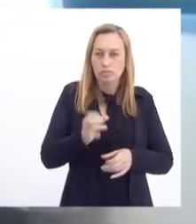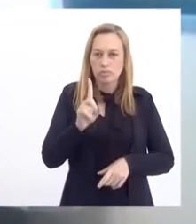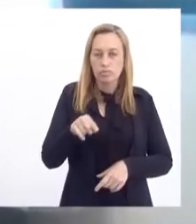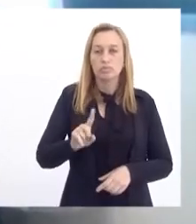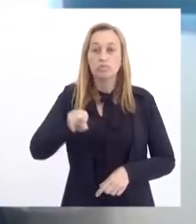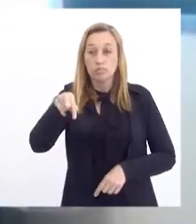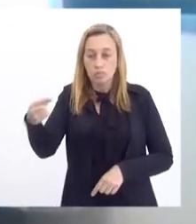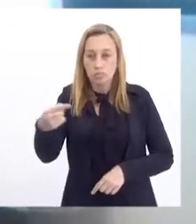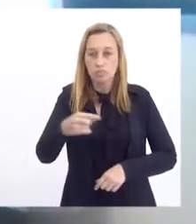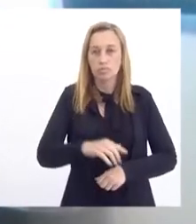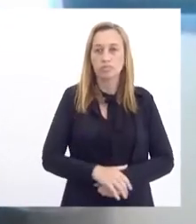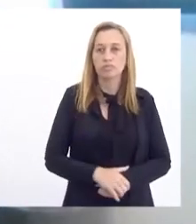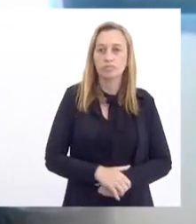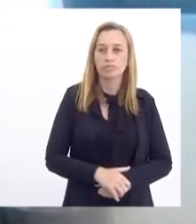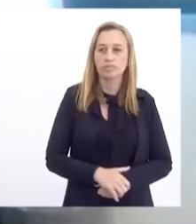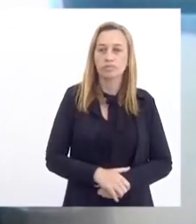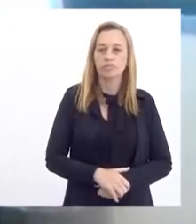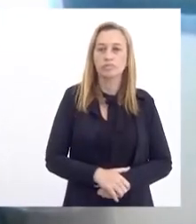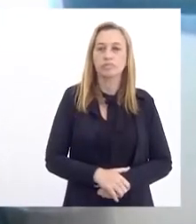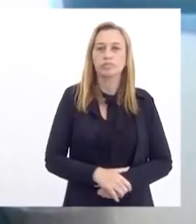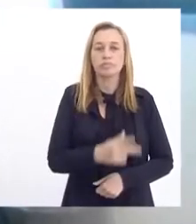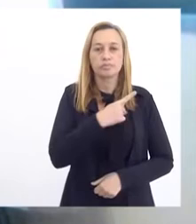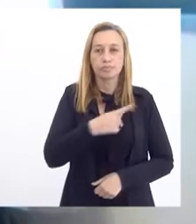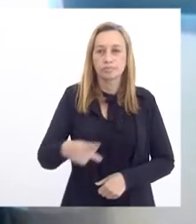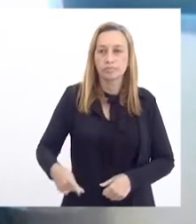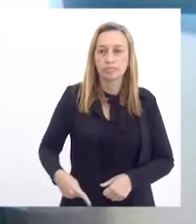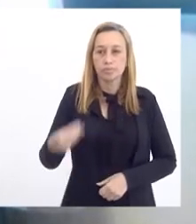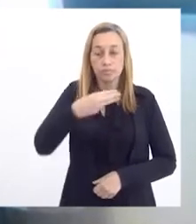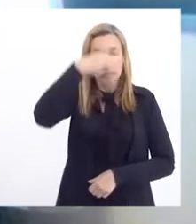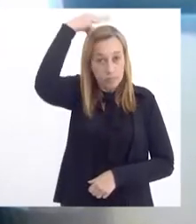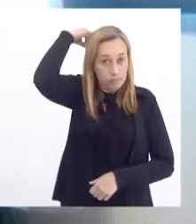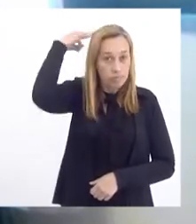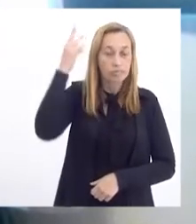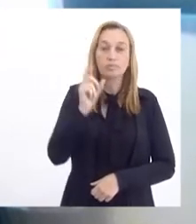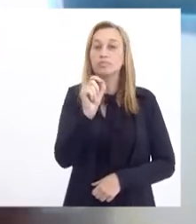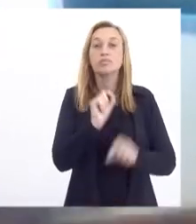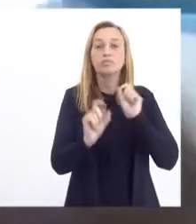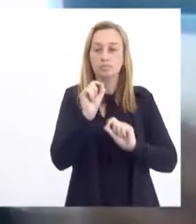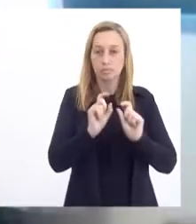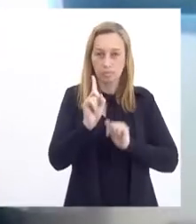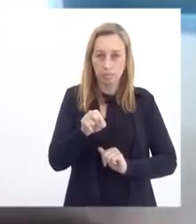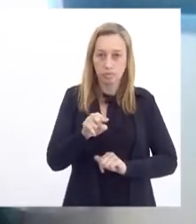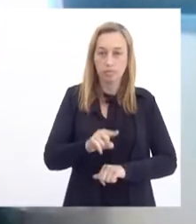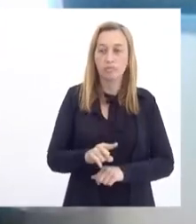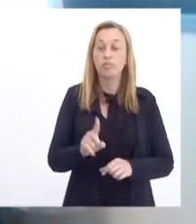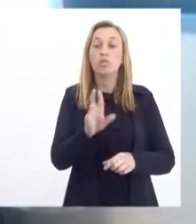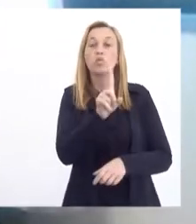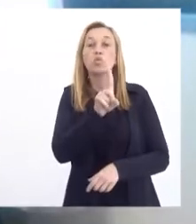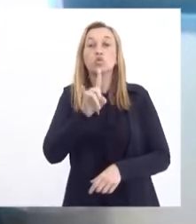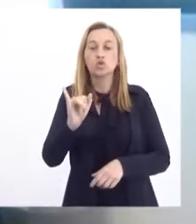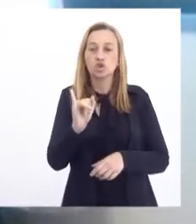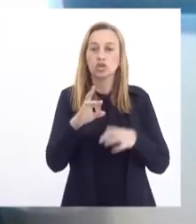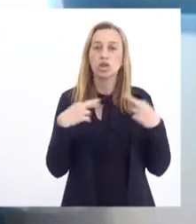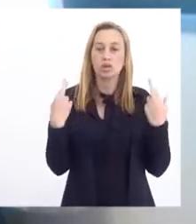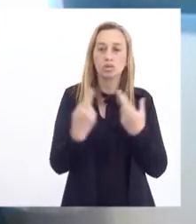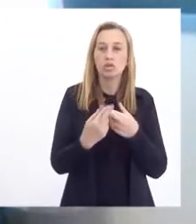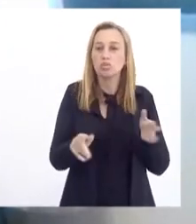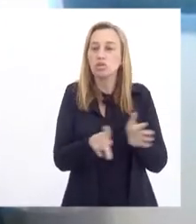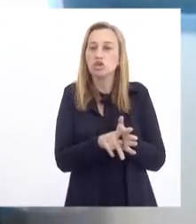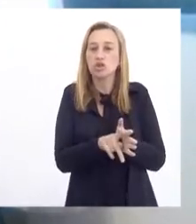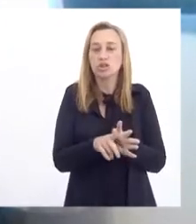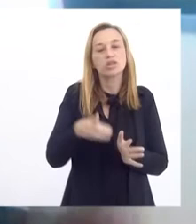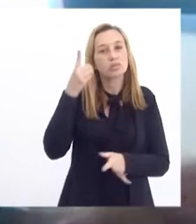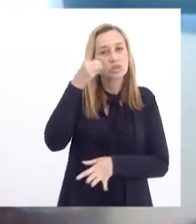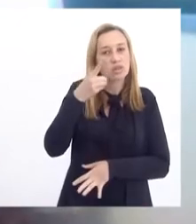Outro ponto é dirigido ao presidente Márcio Pacheco, que é o seguinte: é sobre a data da audiência anterior do projeto da deputada